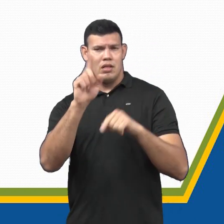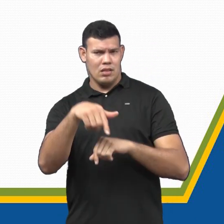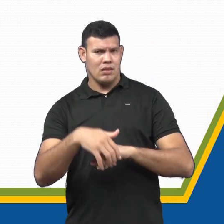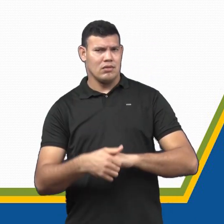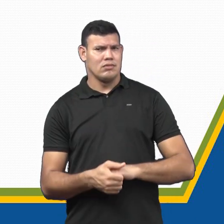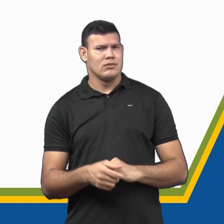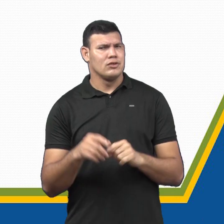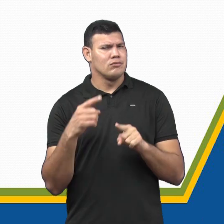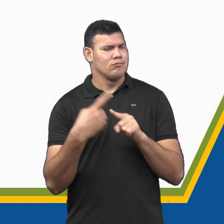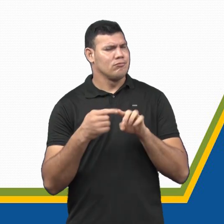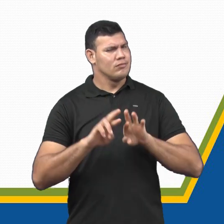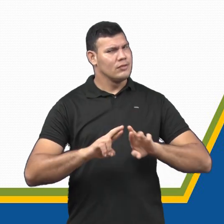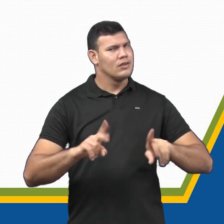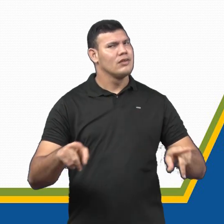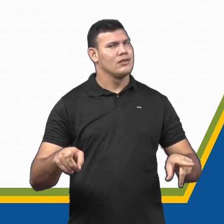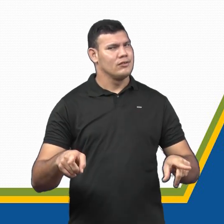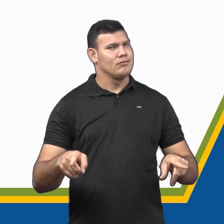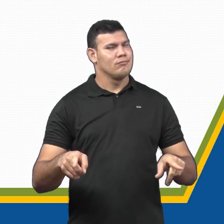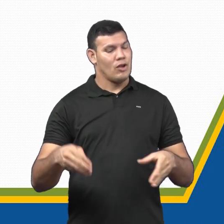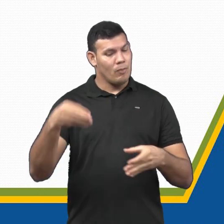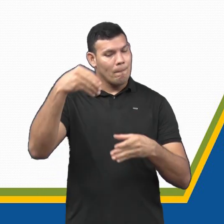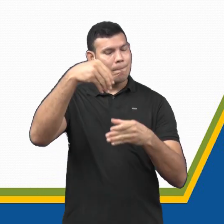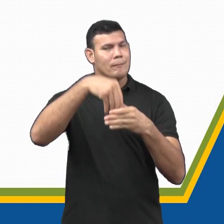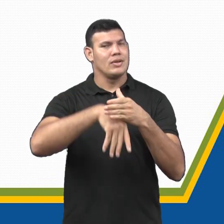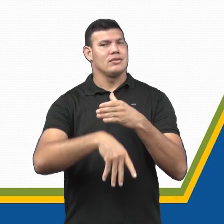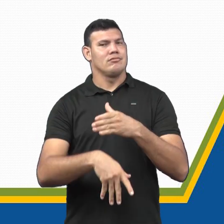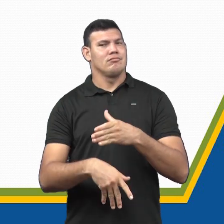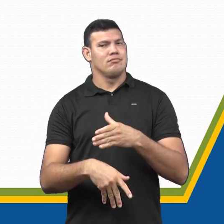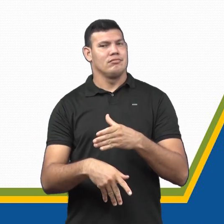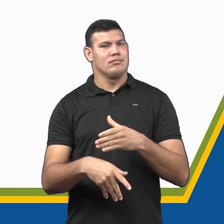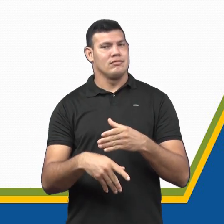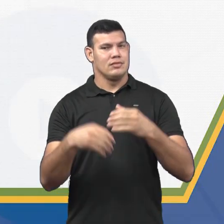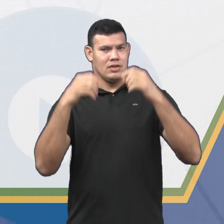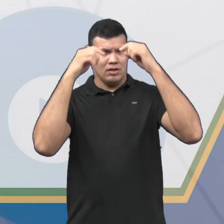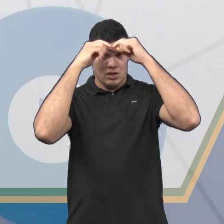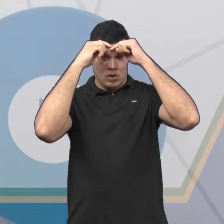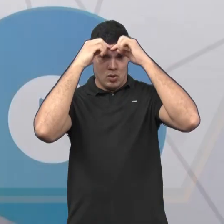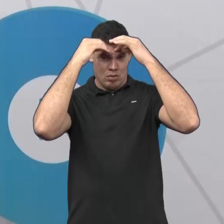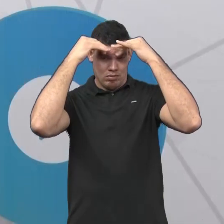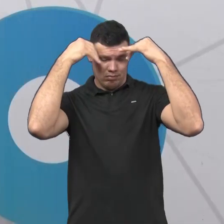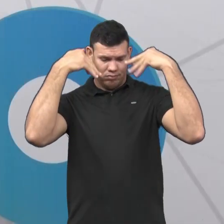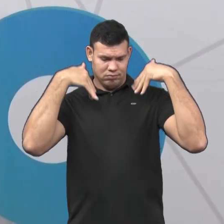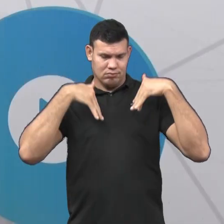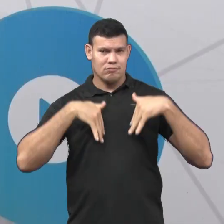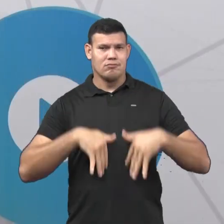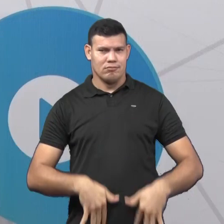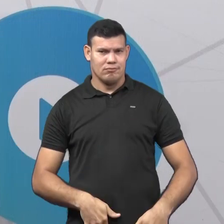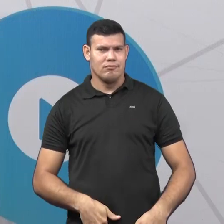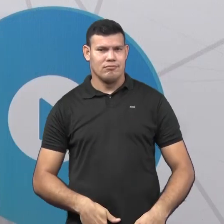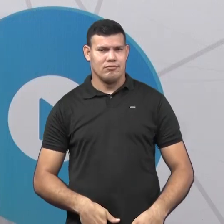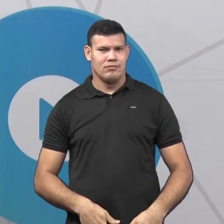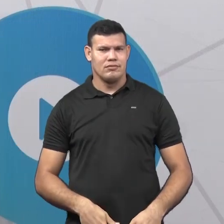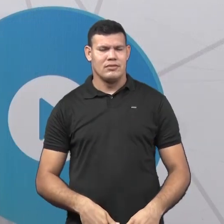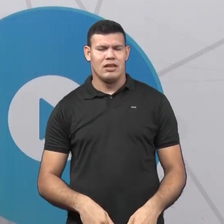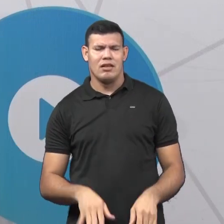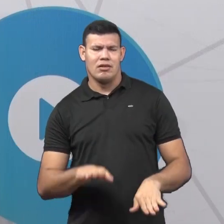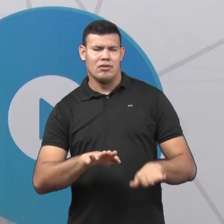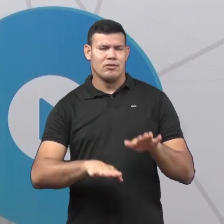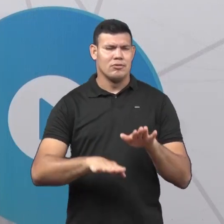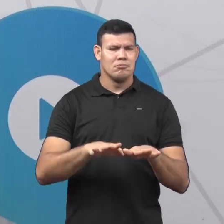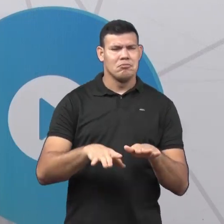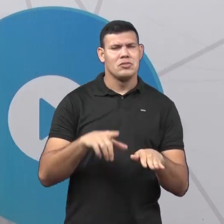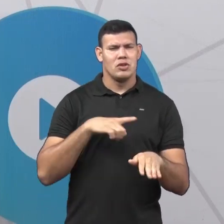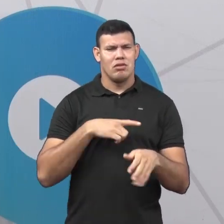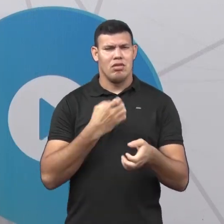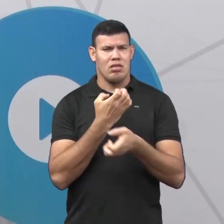confundam com a medula espinhal, que está relacionada ao sistema nervoso. A medula óssea, ela está presente em alguns ossos